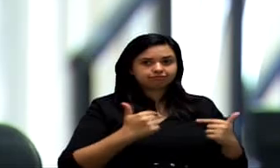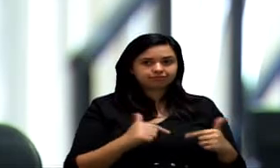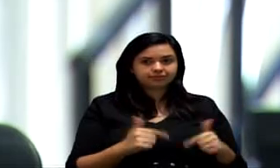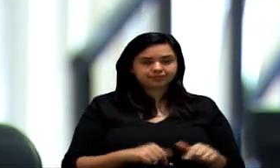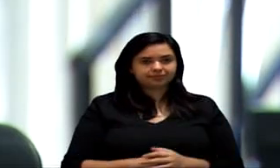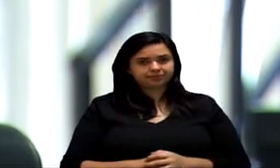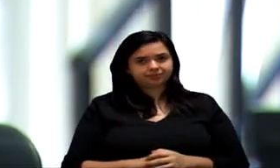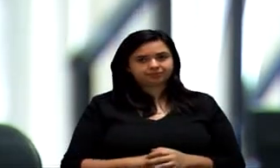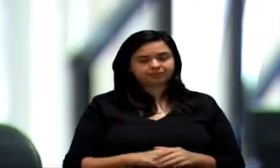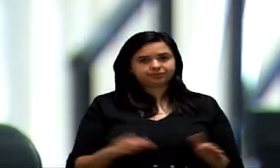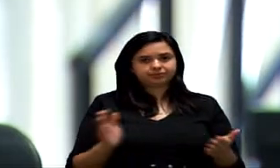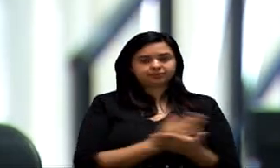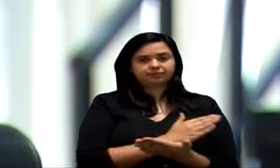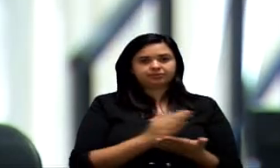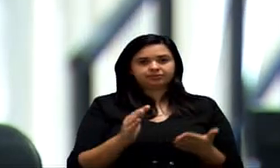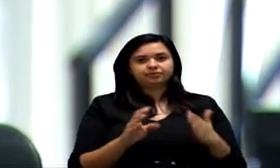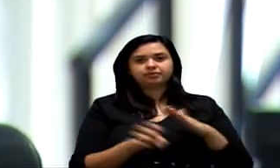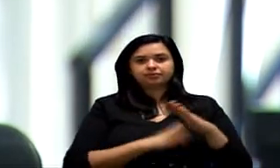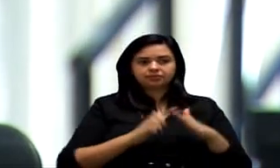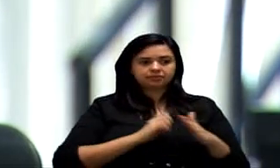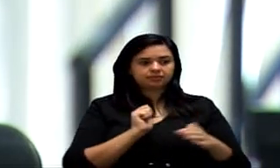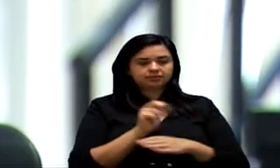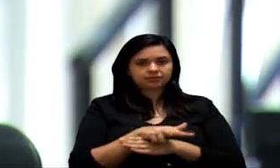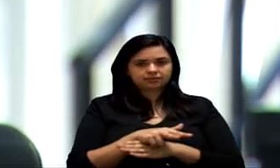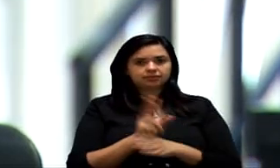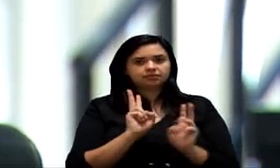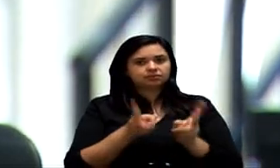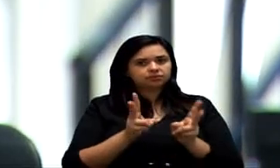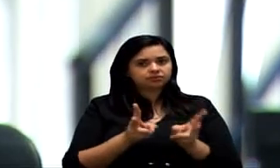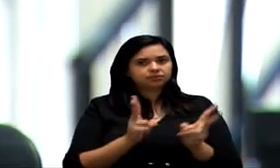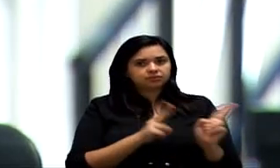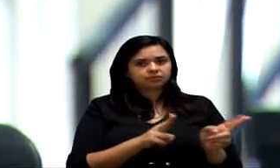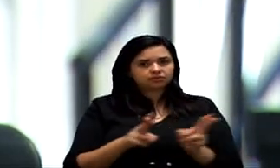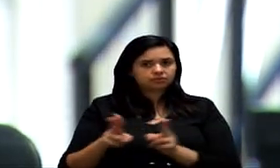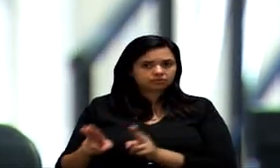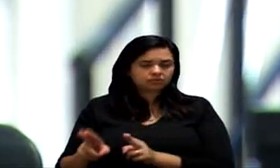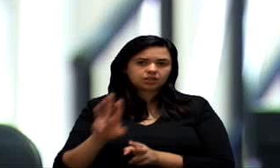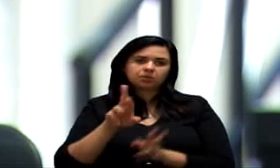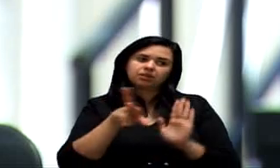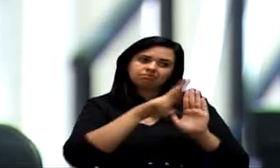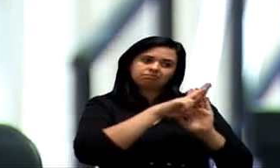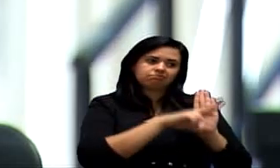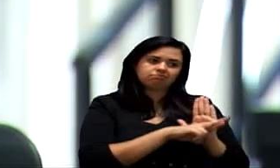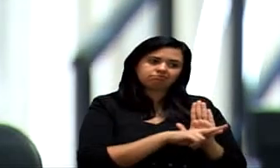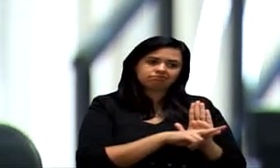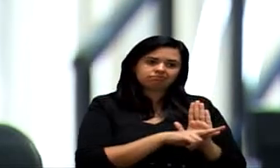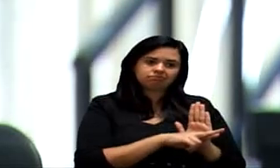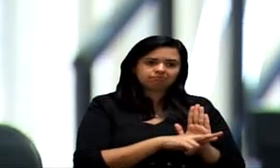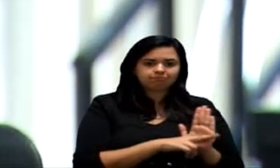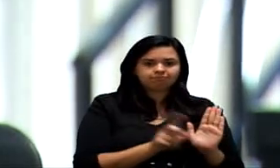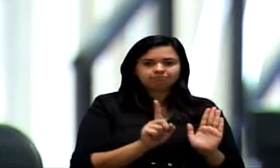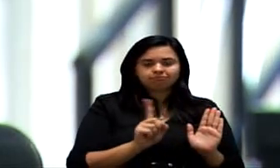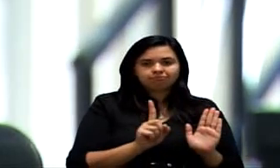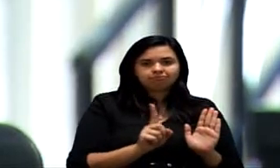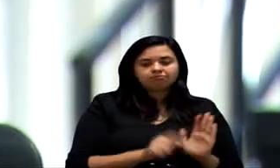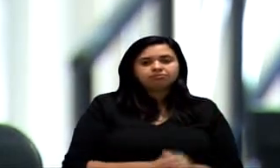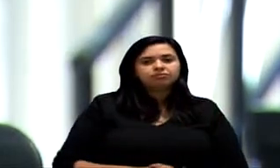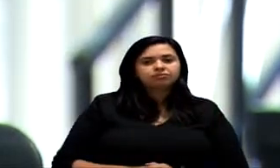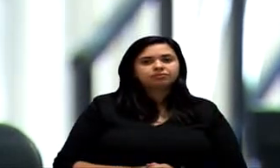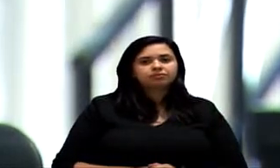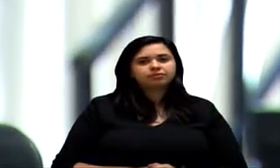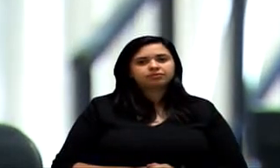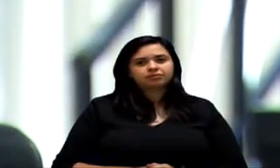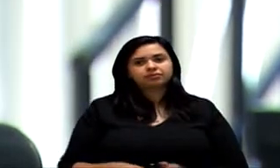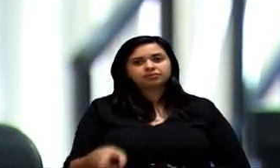entram e que permanece com o mesmo trabalhador. Mas não é uma regra, né? Sim. Então, quando a gente traz aí quais